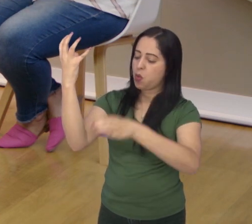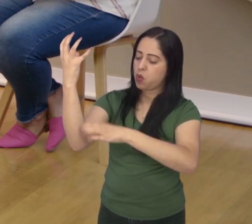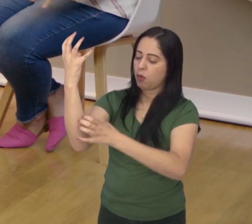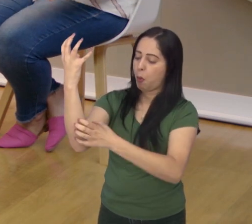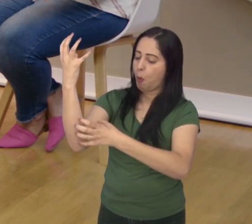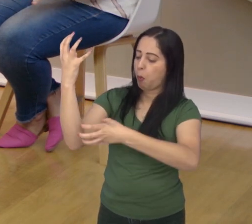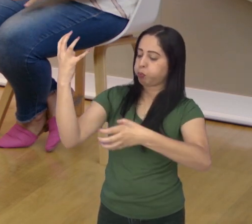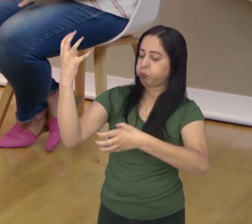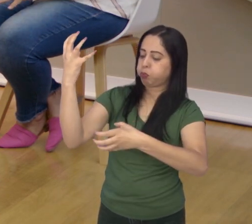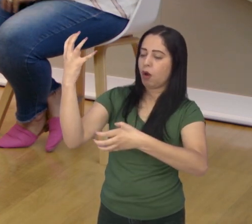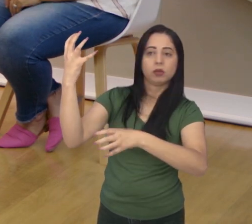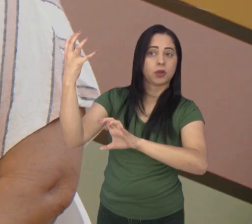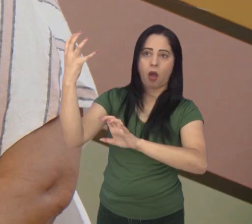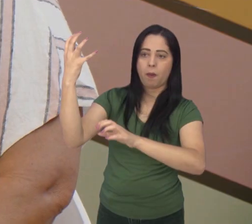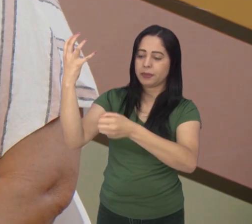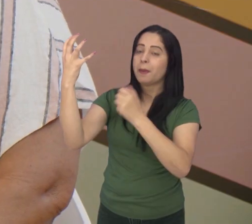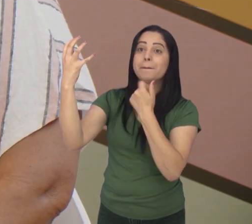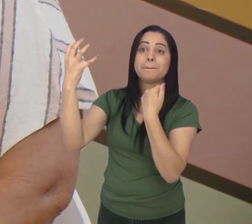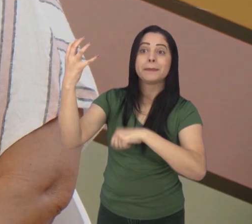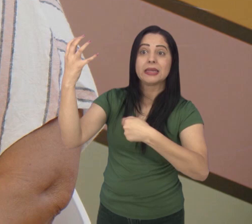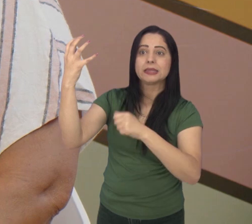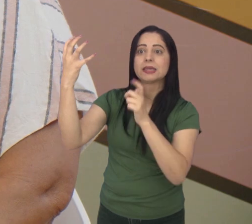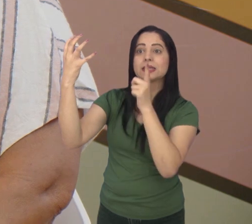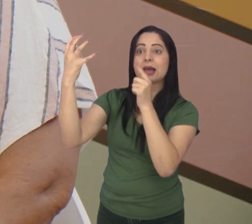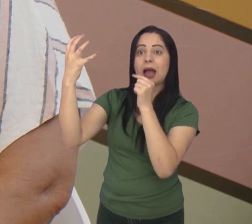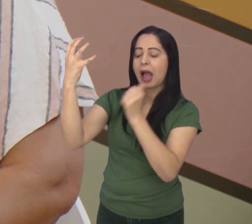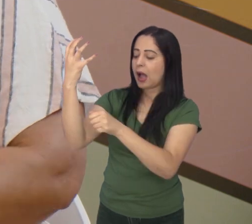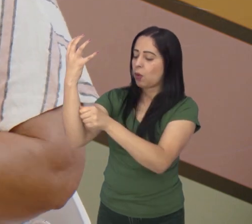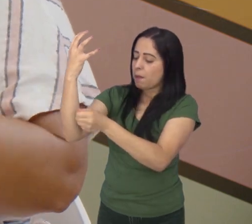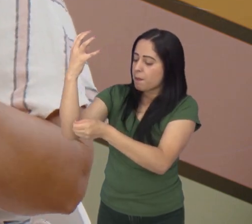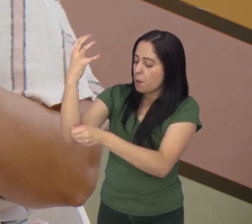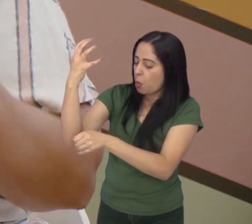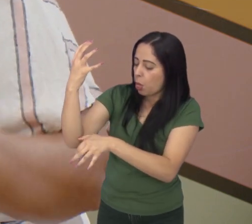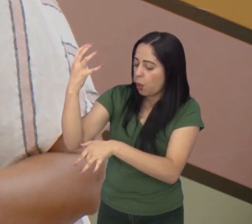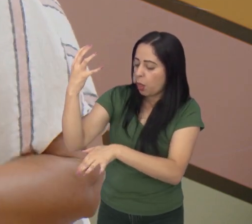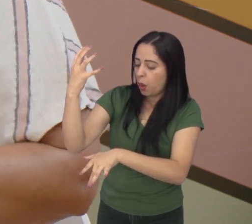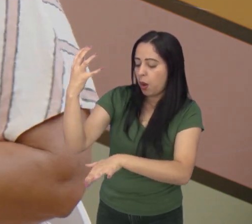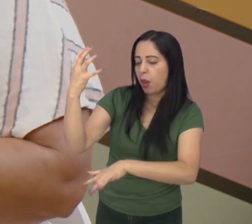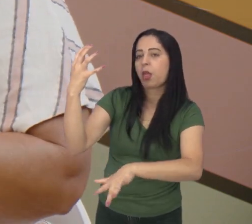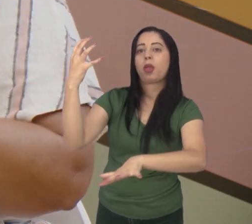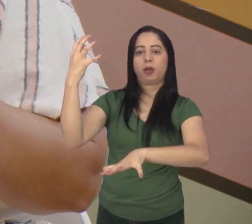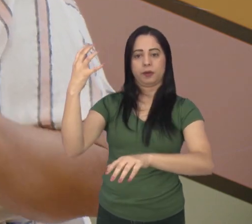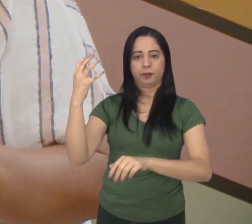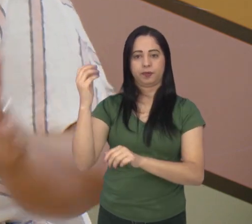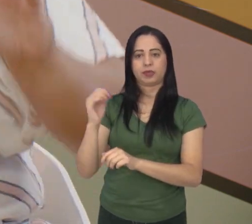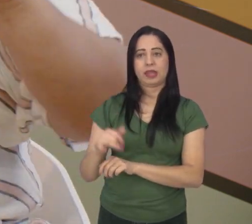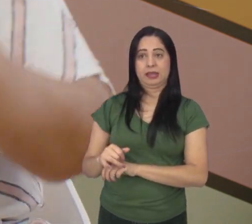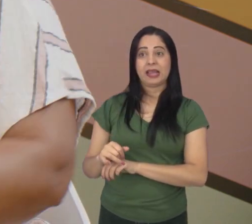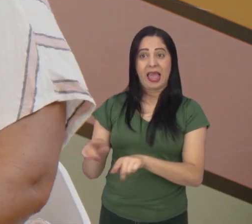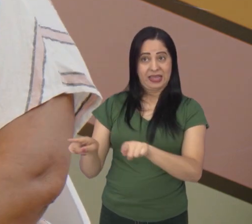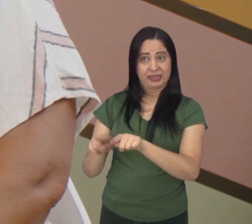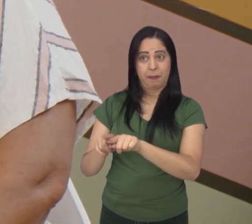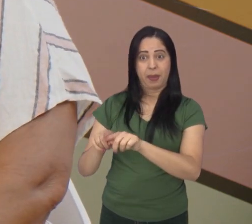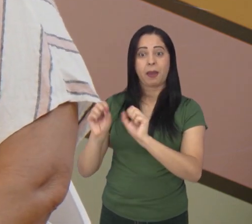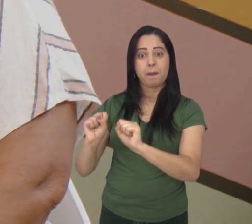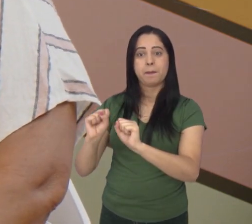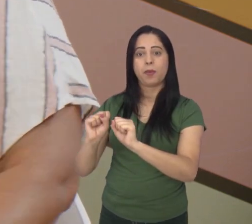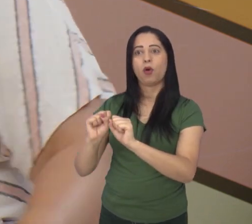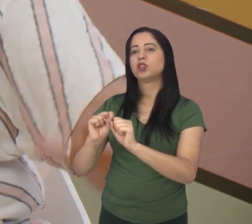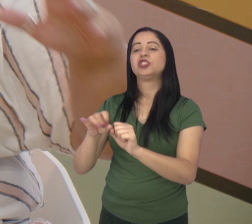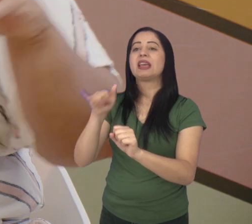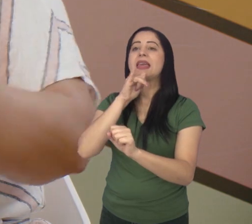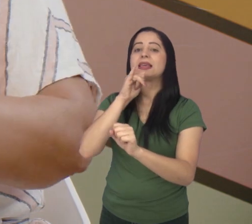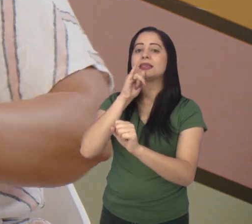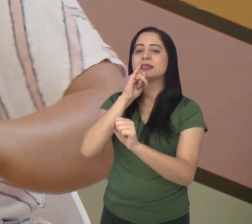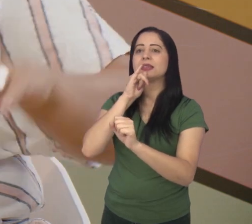para água escorrer. Então, por exemplo, eu tenho uma orquídea e eu vou regar. Eu posso, inclusive, colocar ela dentro de um tanque com